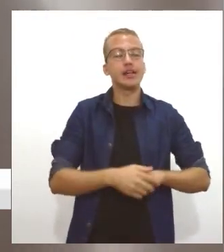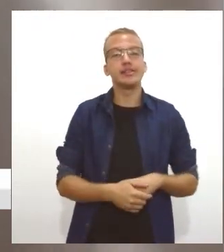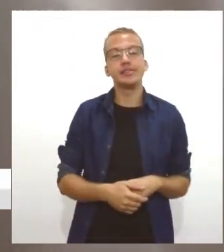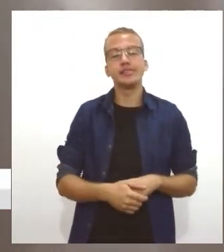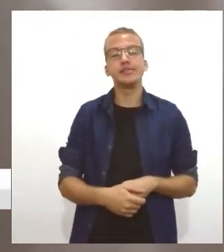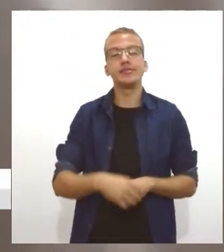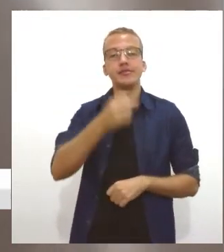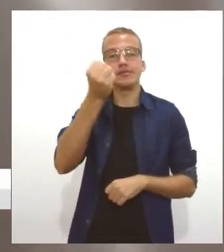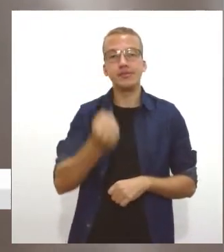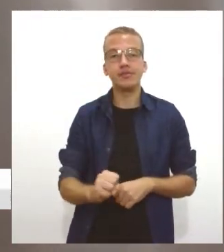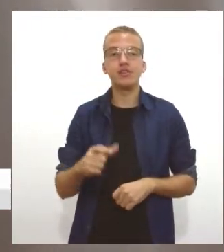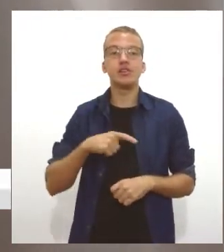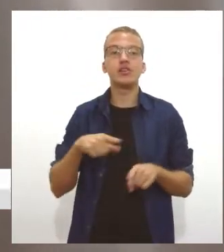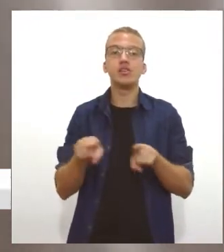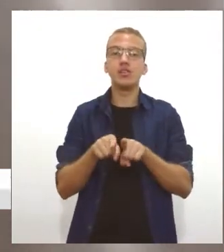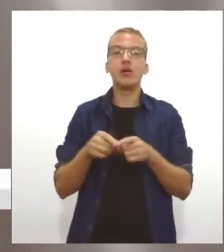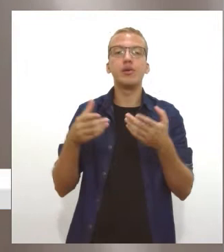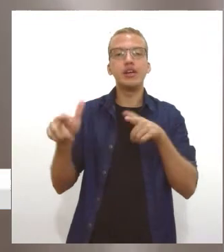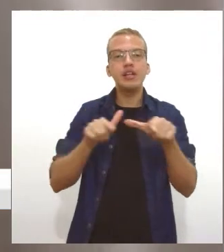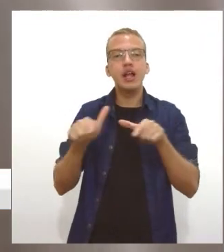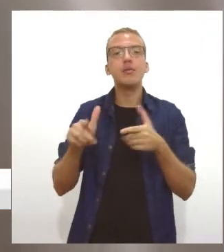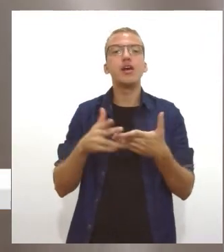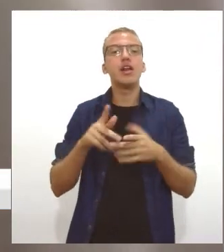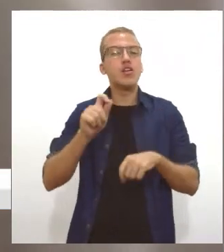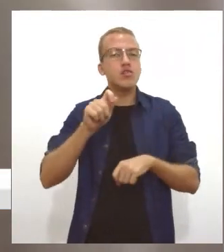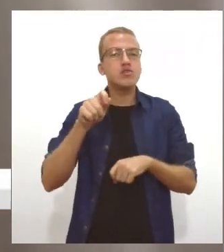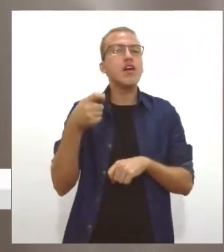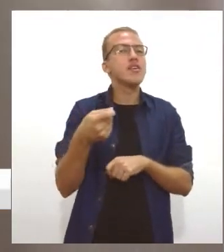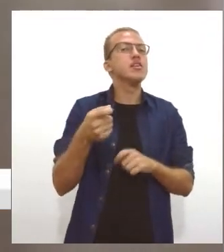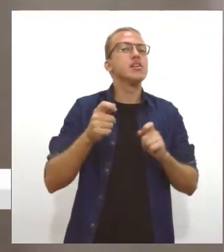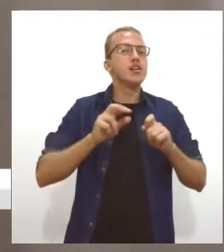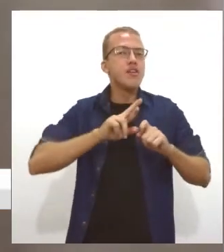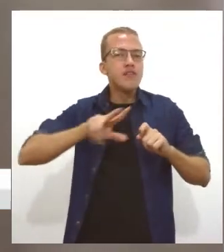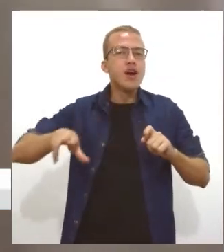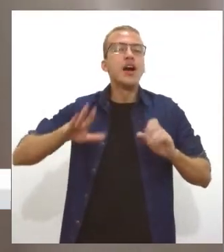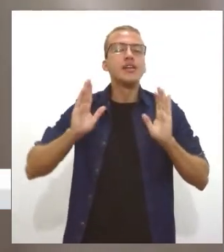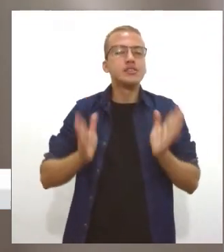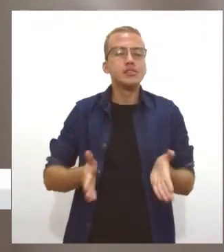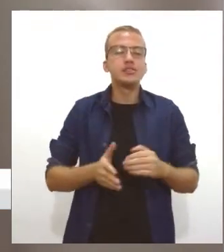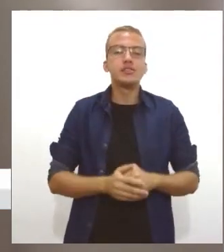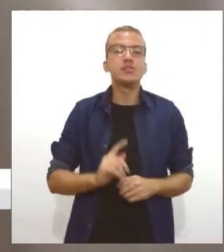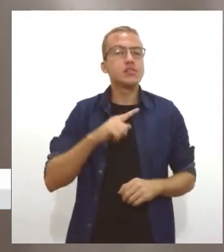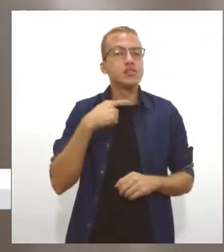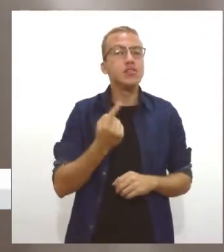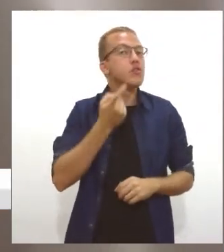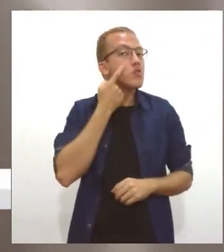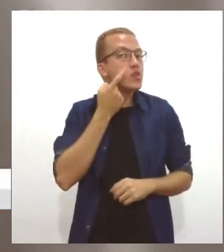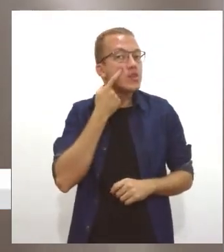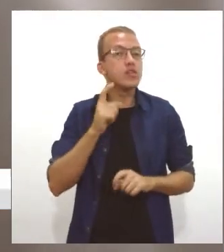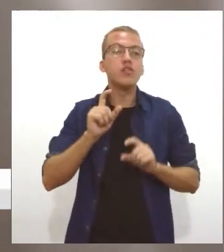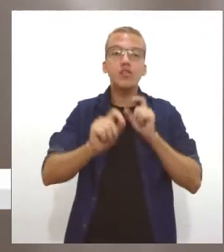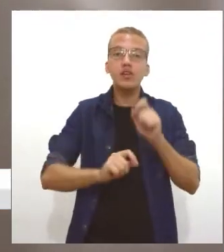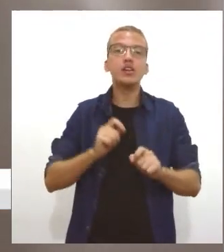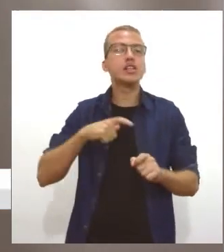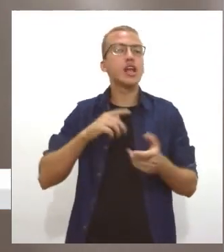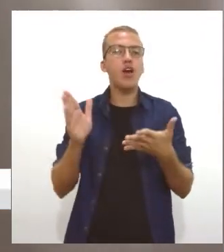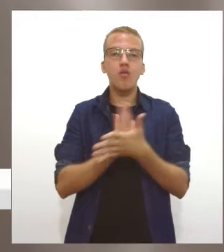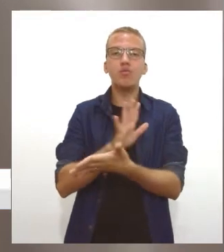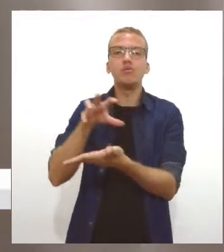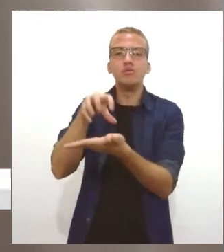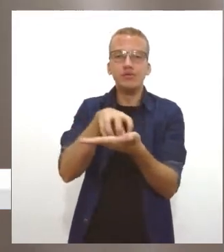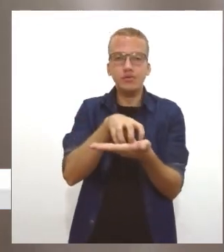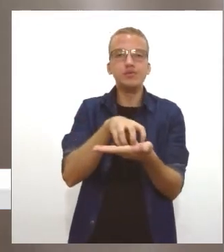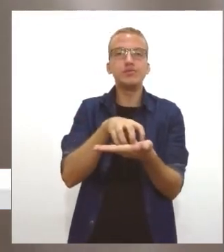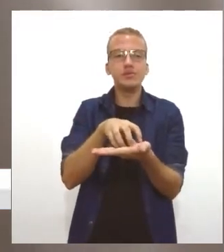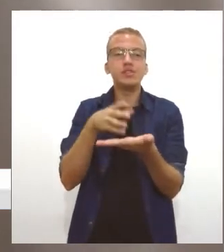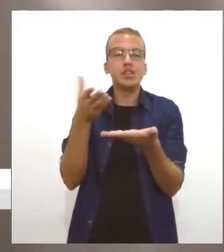relação maravilhosa com todos os defensores. A gente vê que existem núcleos especializados, que é o caso também do NUDEM,